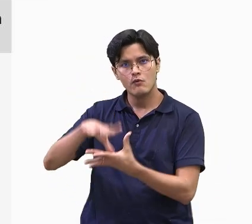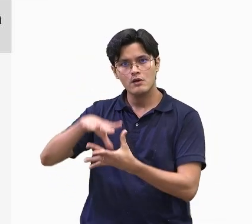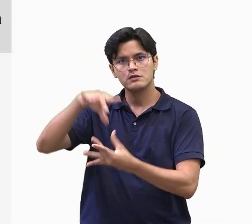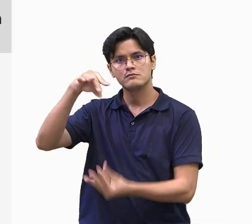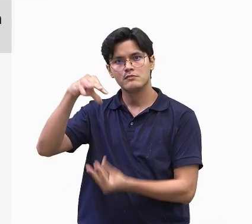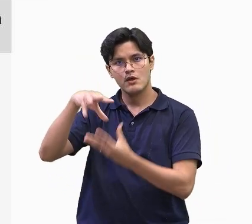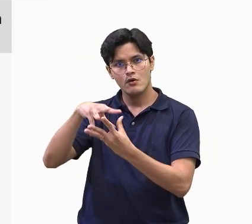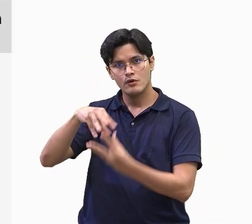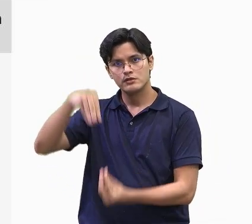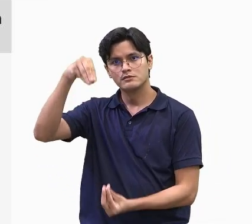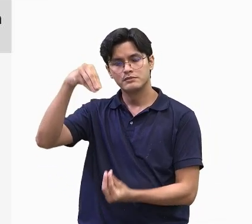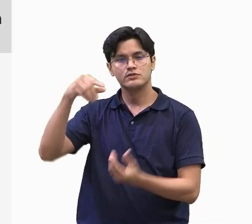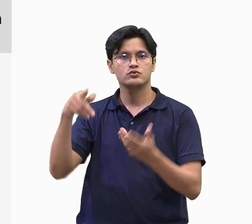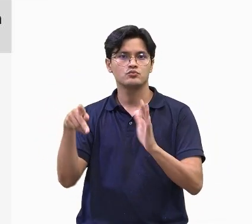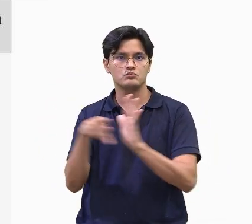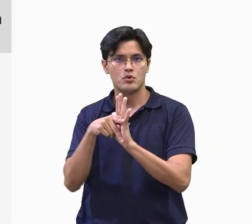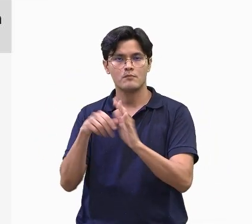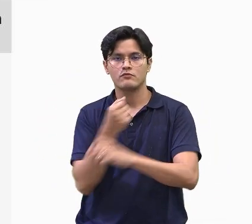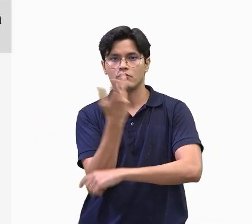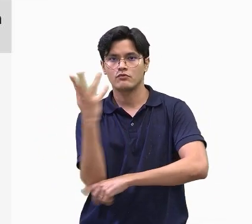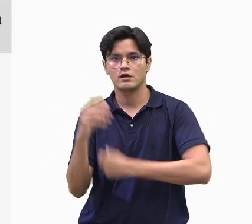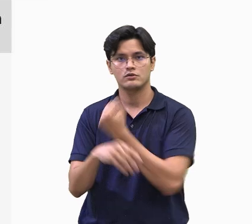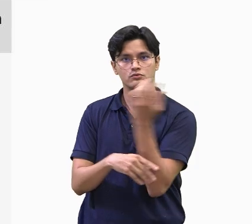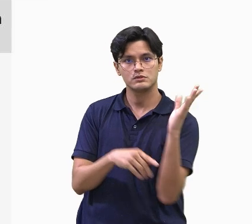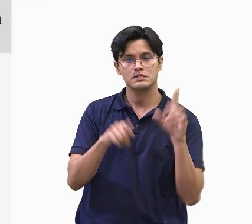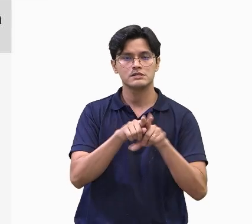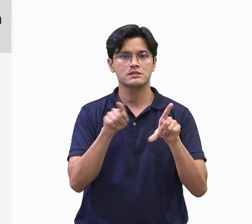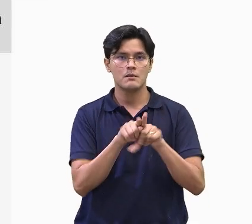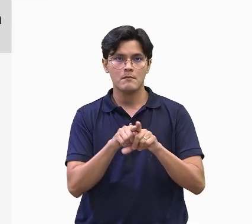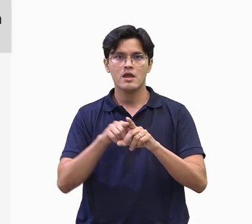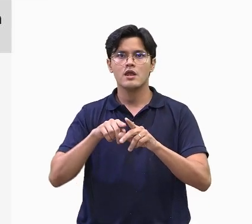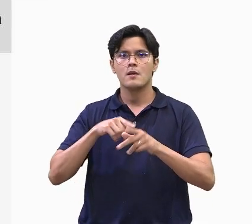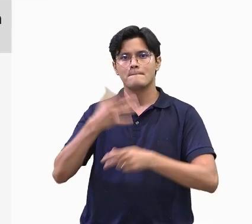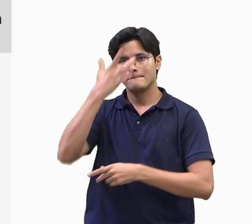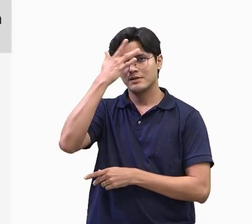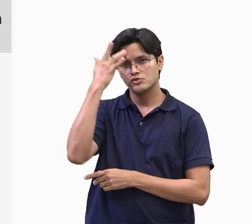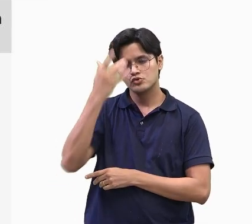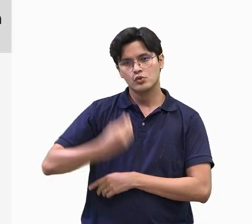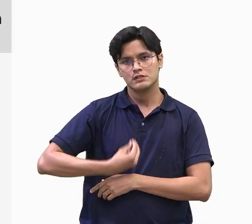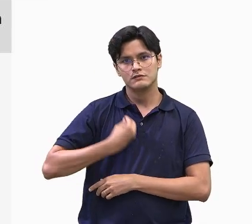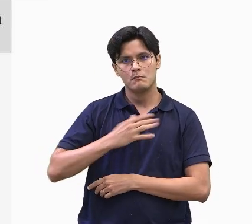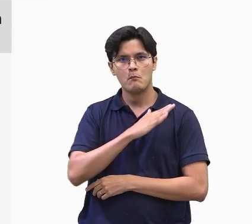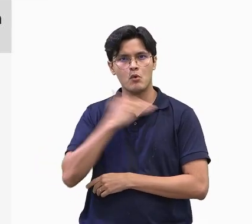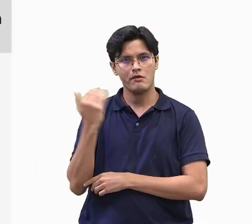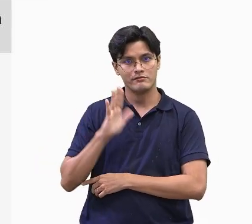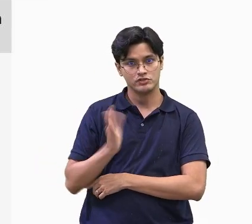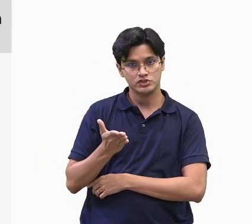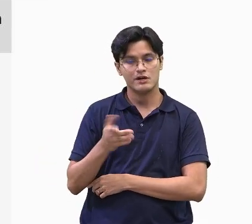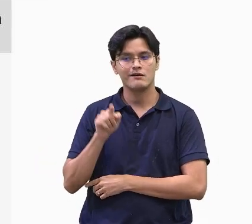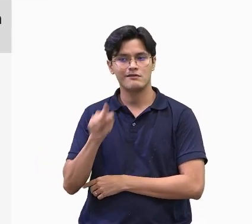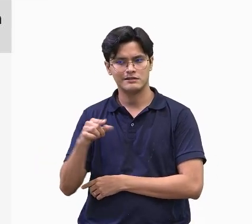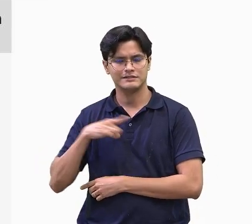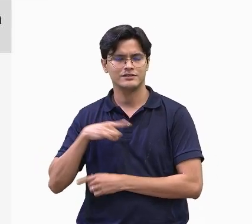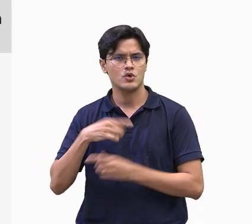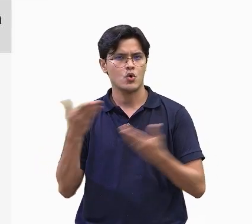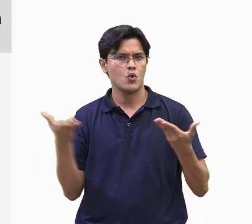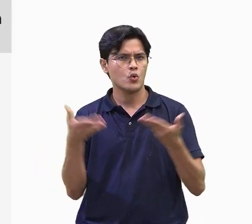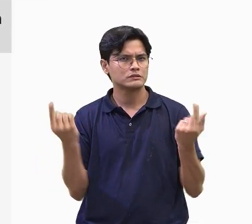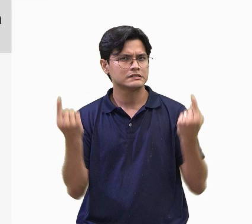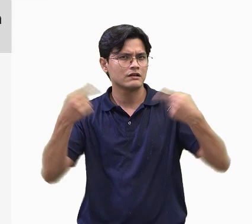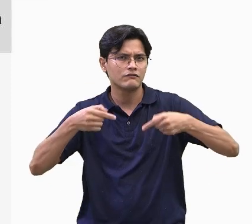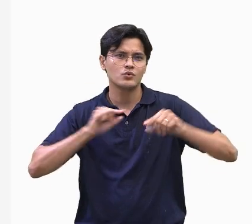aos ancestrais. Esses povos enfrentam desafios nos dias de hoje, como o desmatamento, porque eles acabam